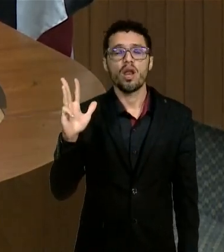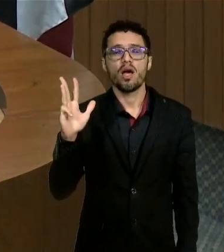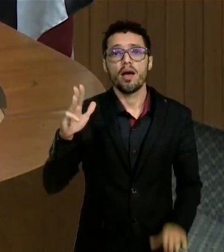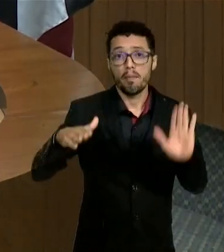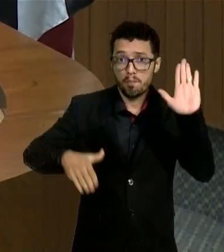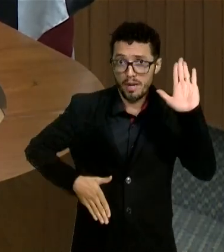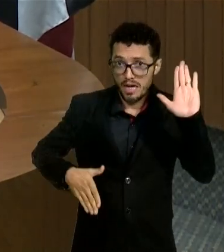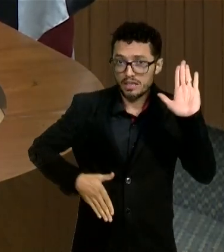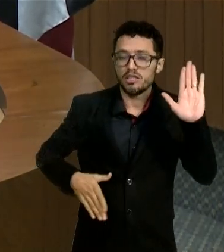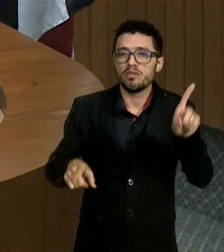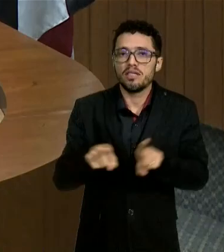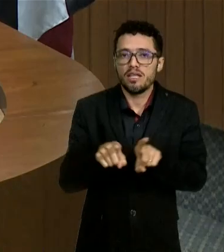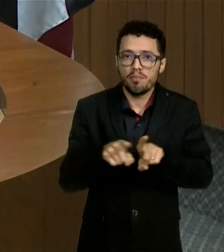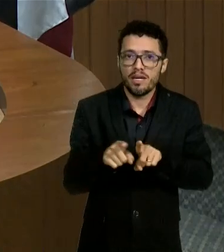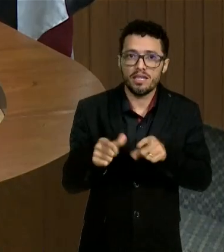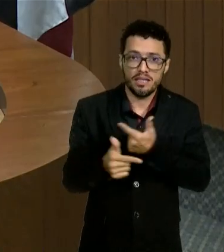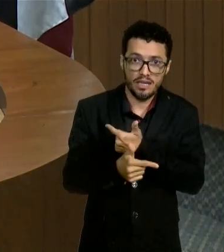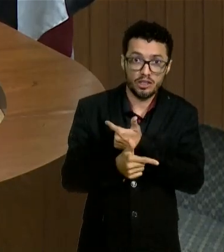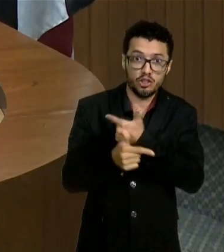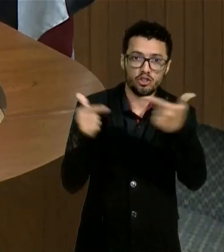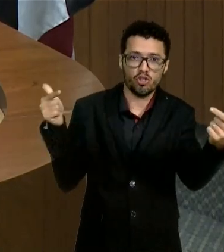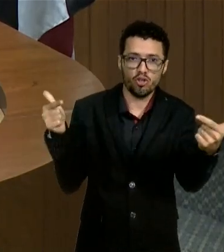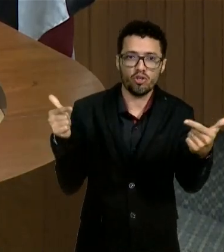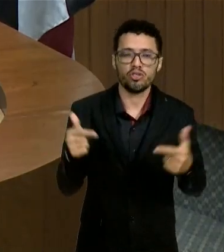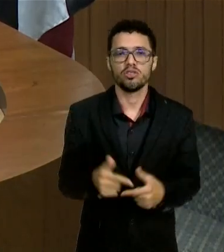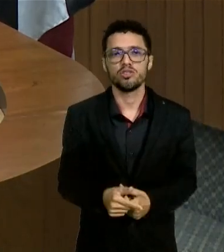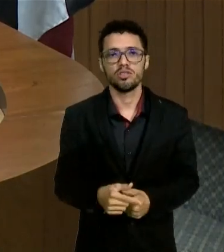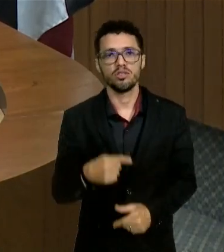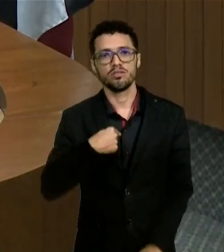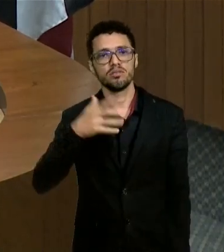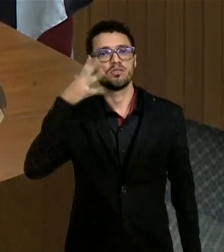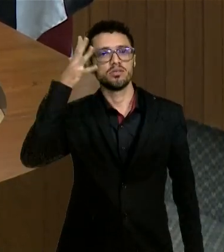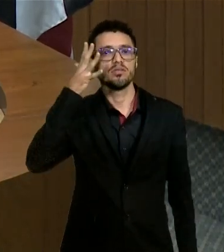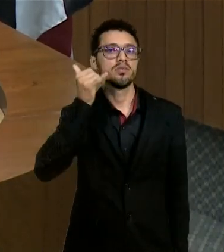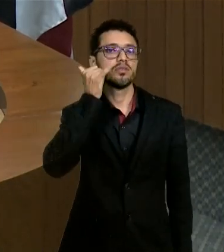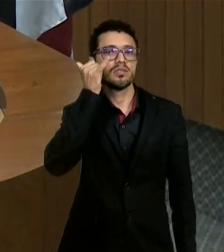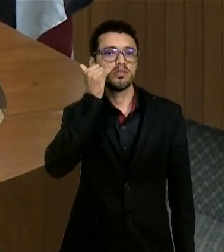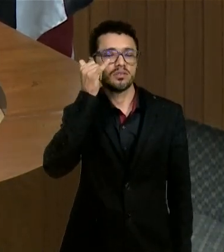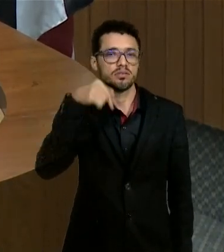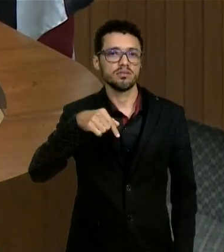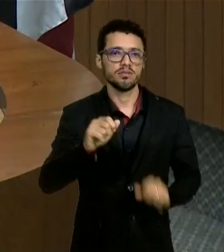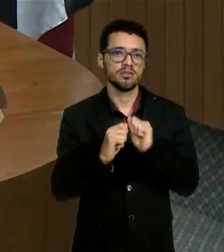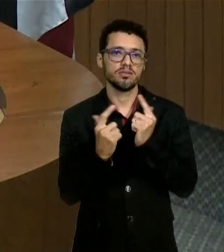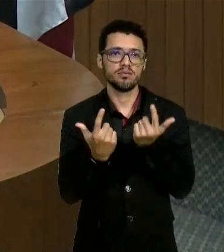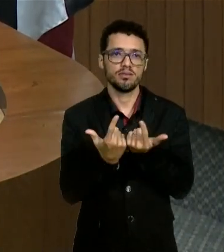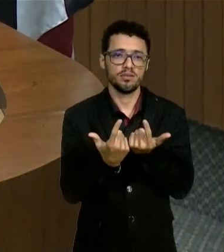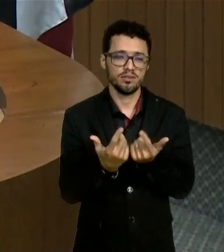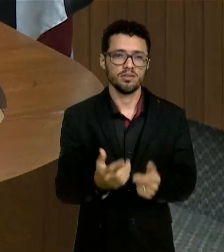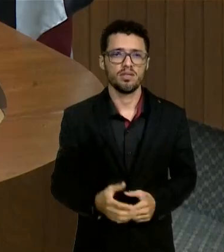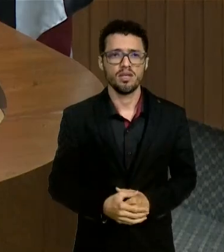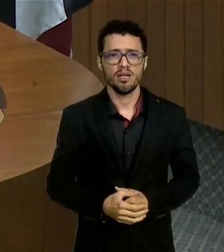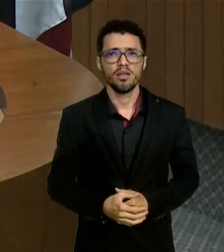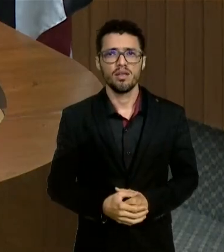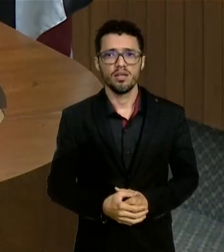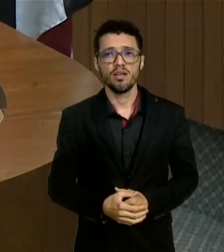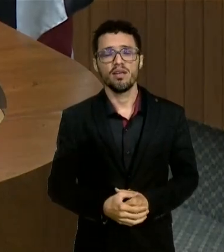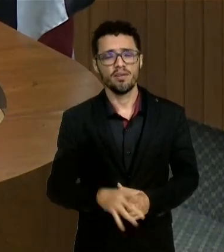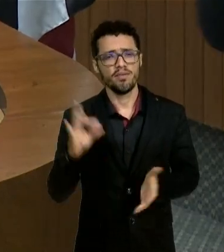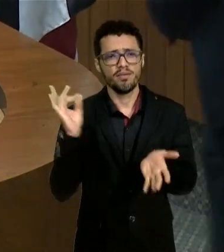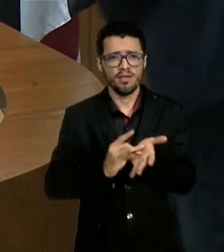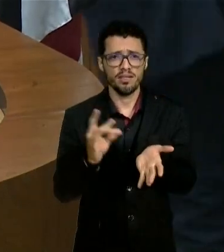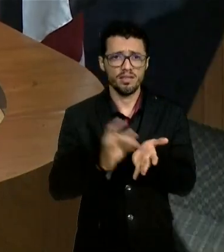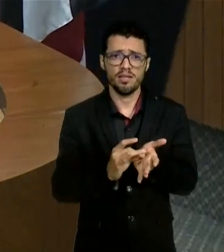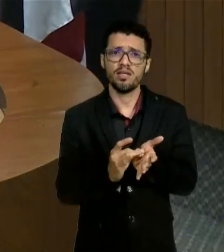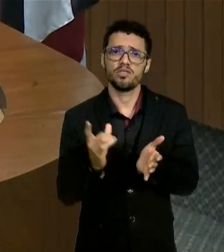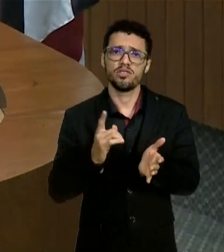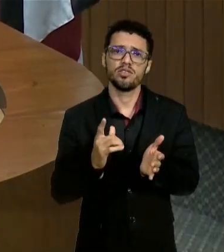tribuna, dia 4 de setembro de 2024. Não dá para fingir que os números não existem. Hoje nós estamos,